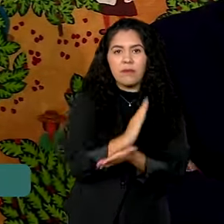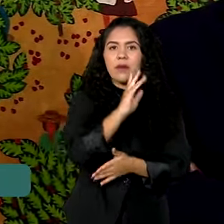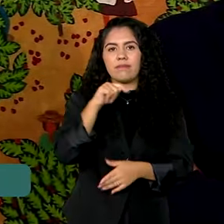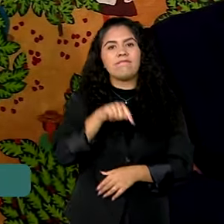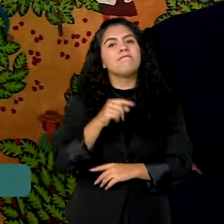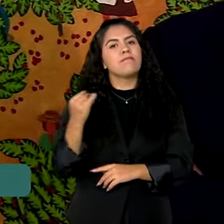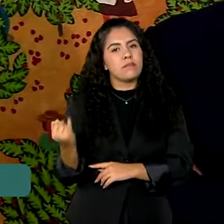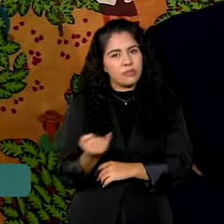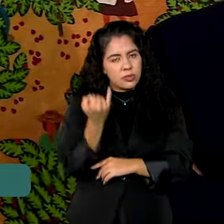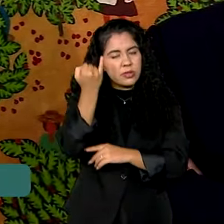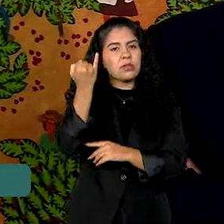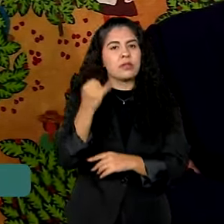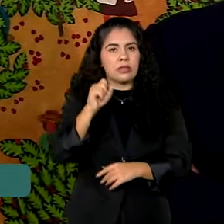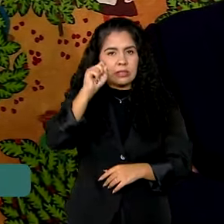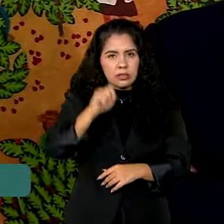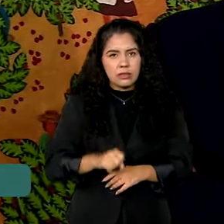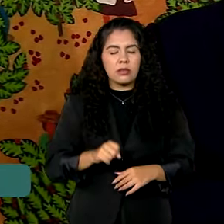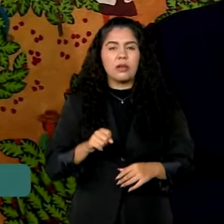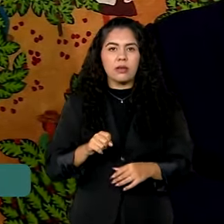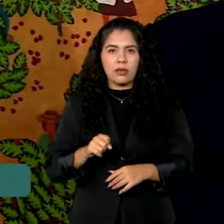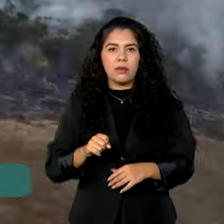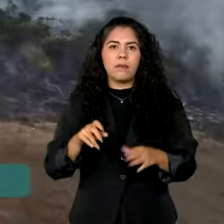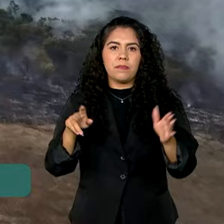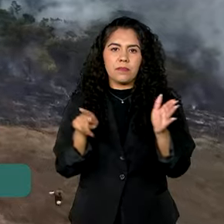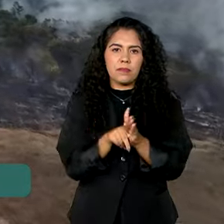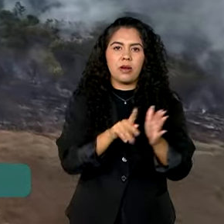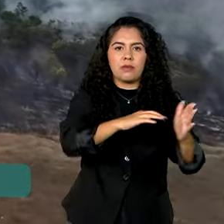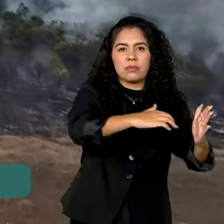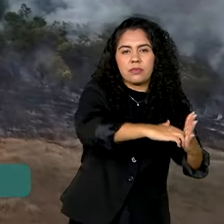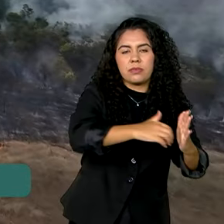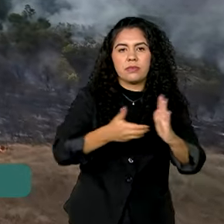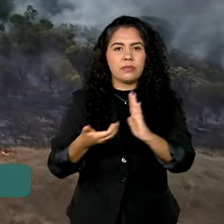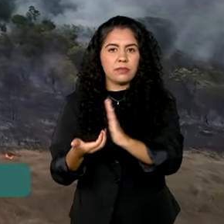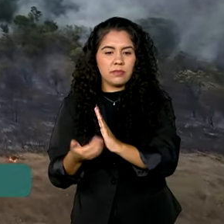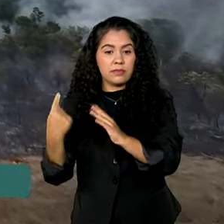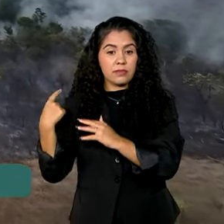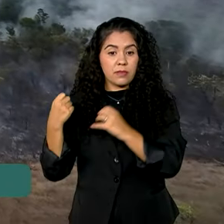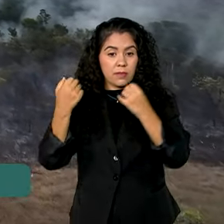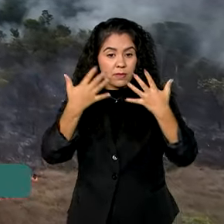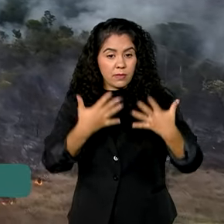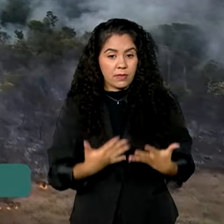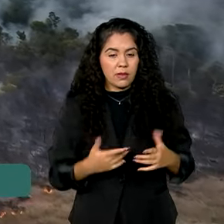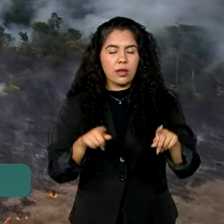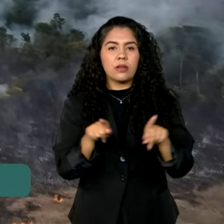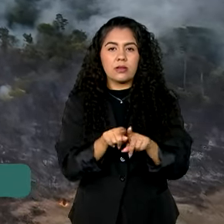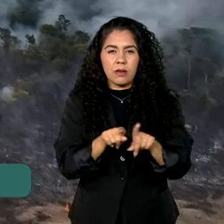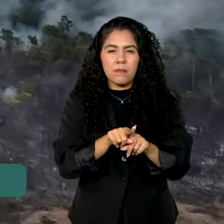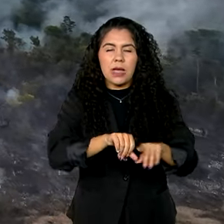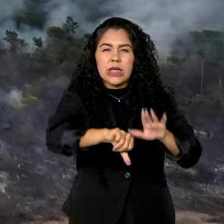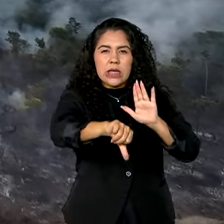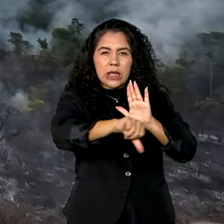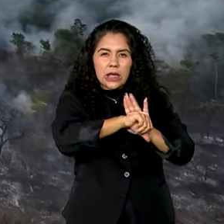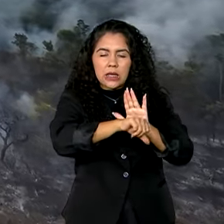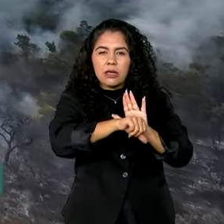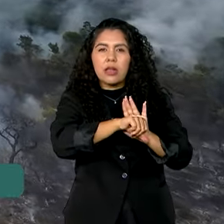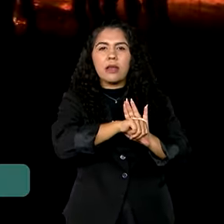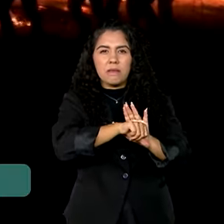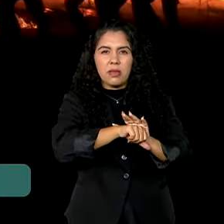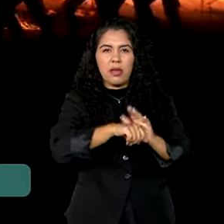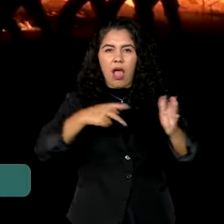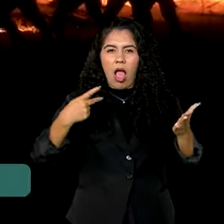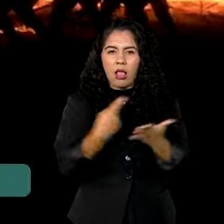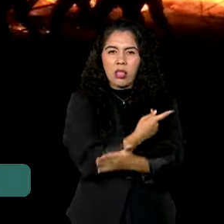nossa opinião, um legado importante da presidência das duas casas. Impor penas maiores aos crimes ambientais, como